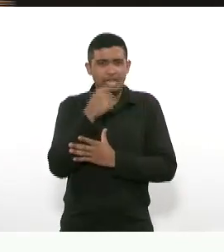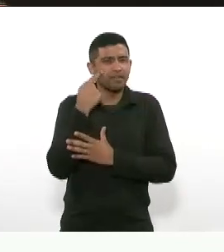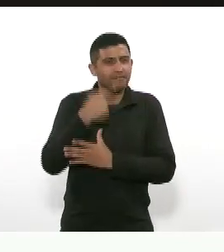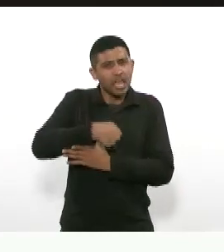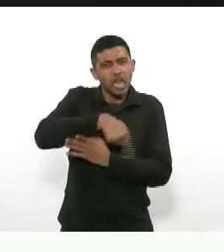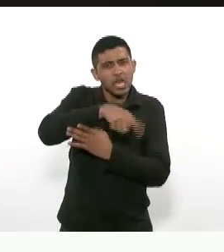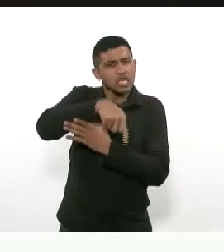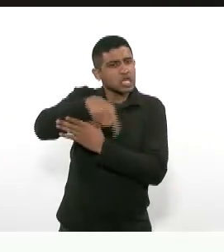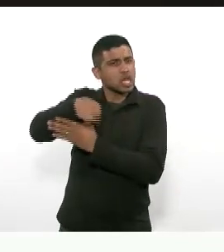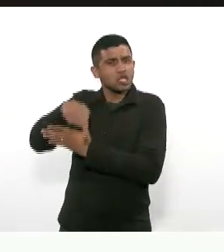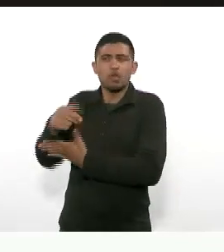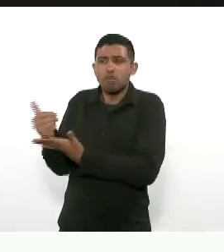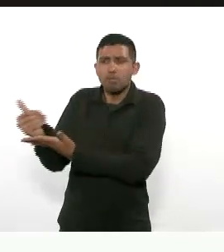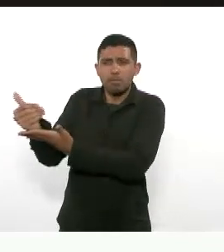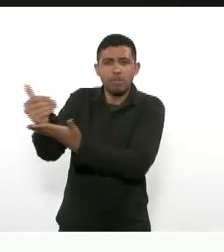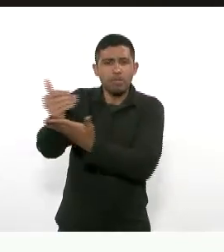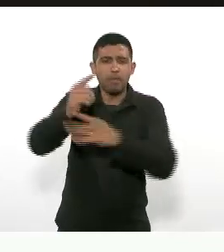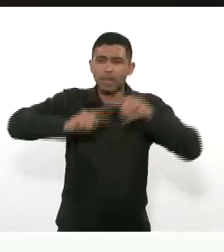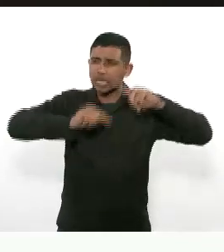dos